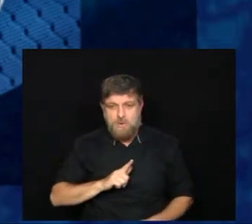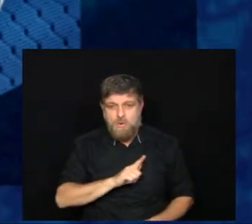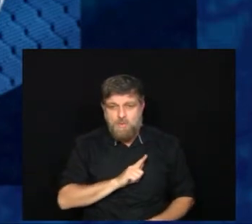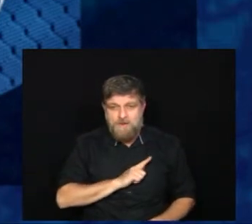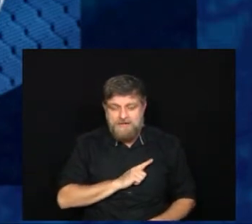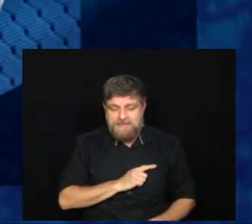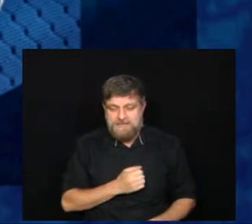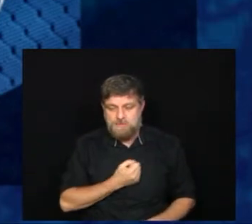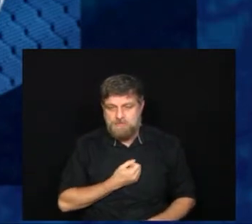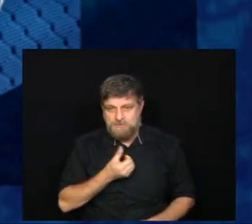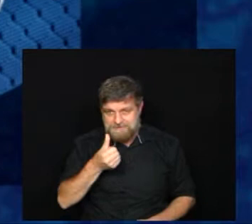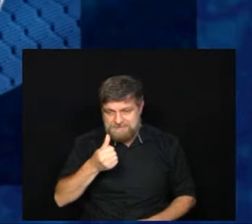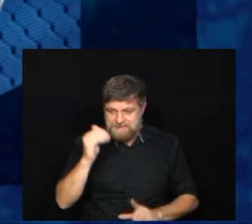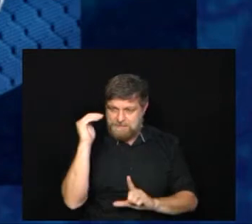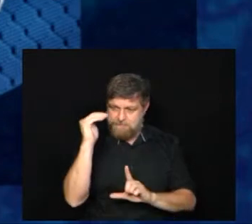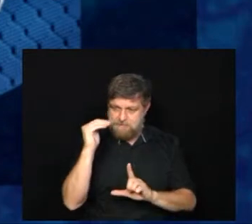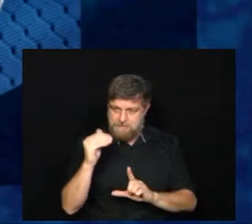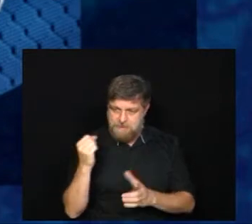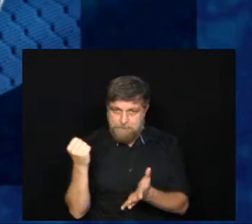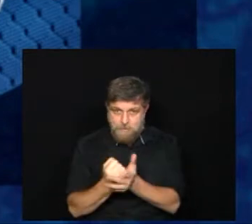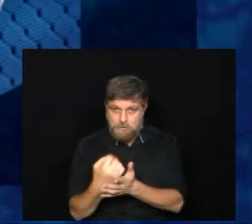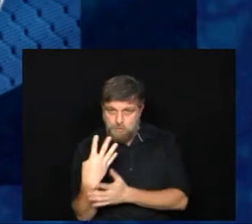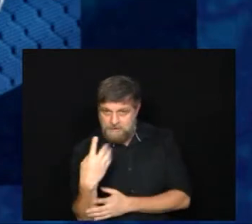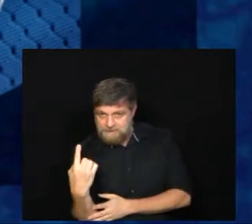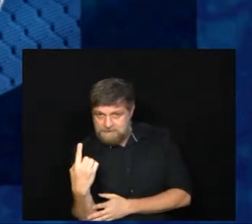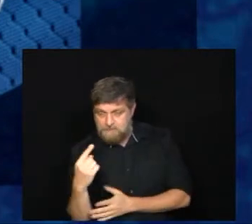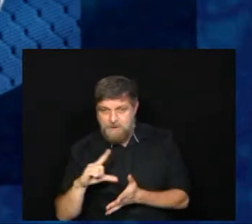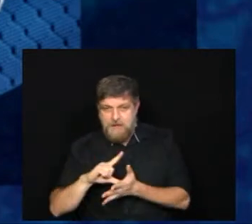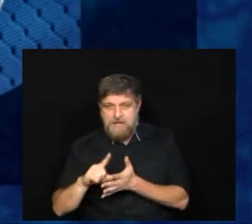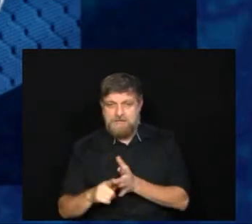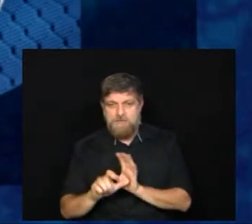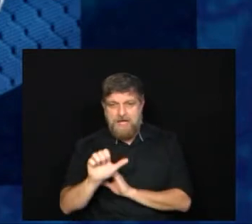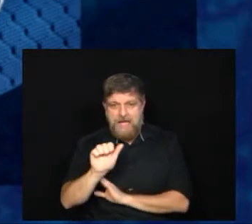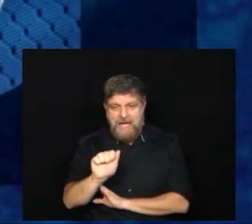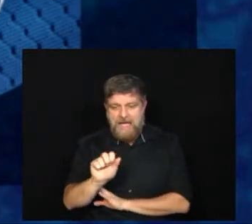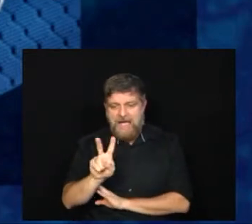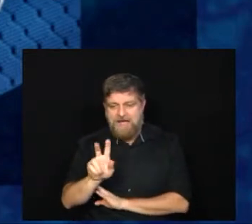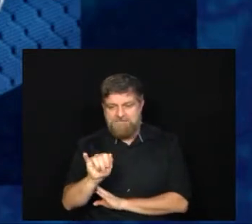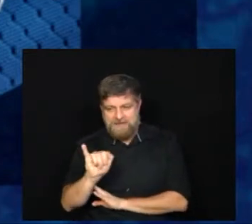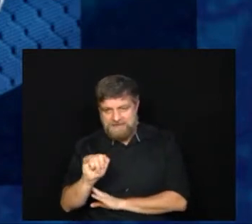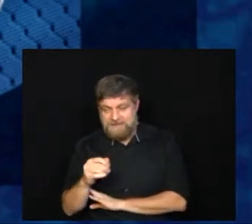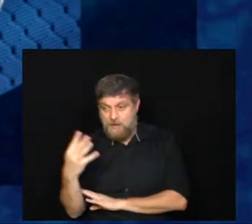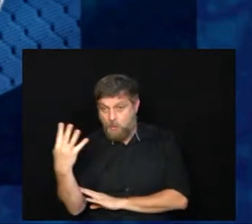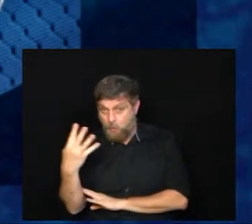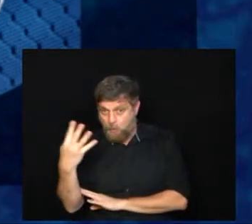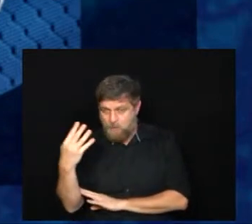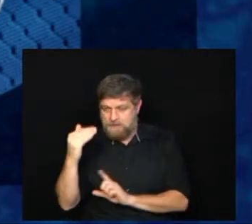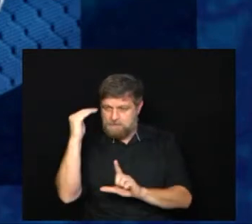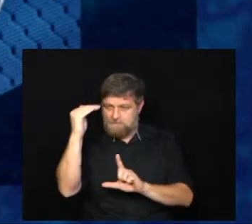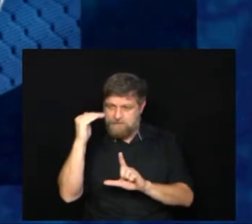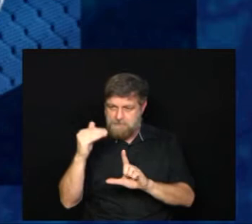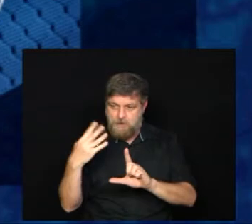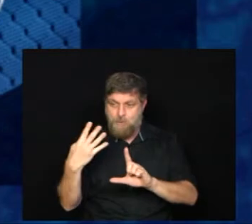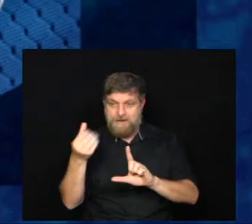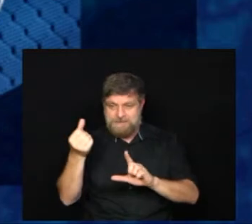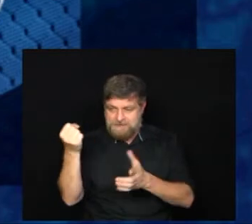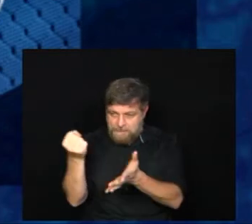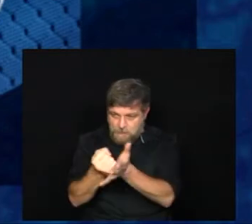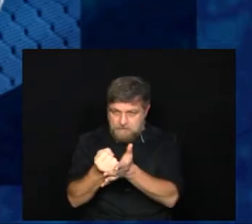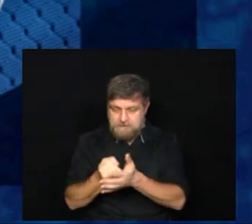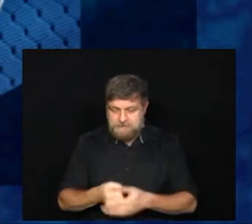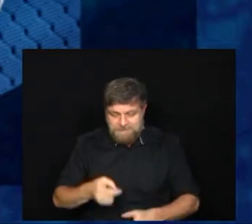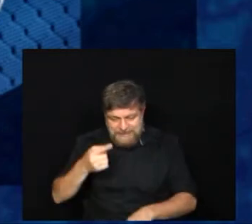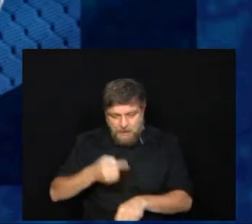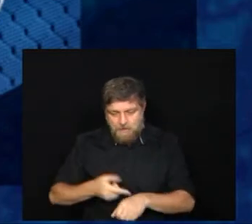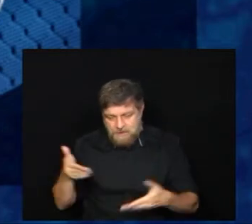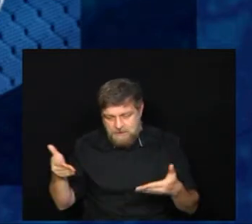6º colocado com 41 pontos. O Avaí, que já jogou na rodada, é o 4º colocado com 46. Então, neste